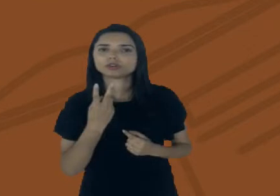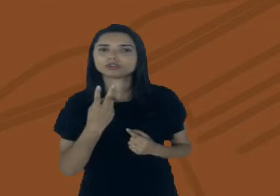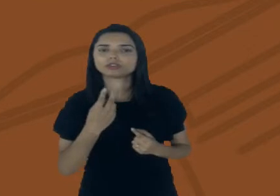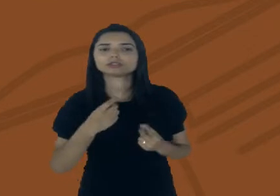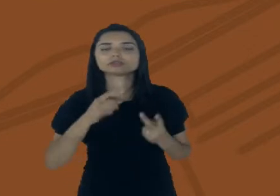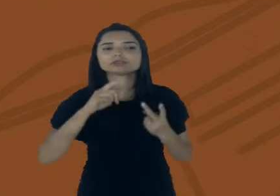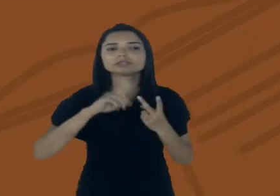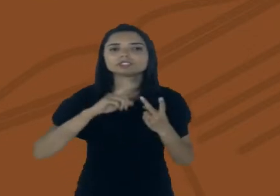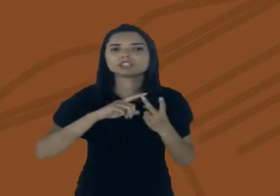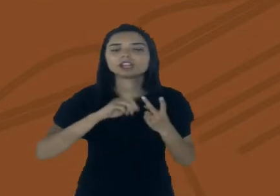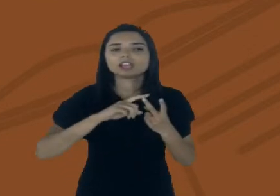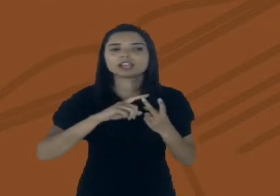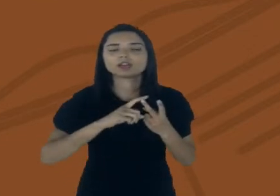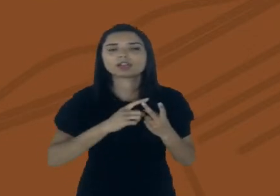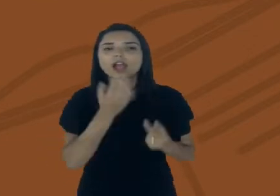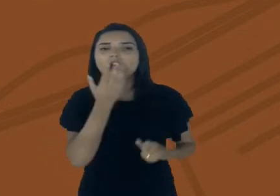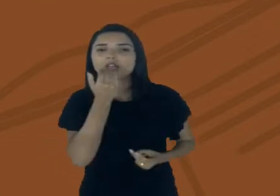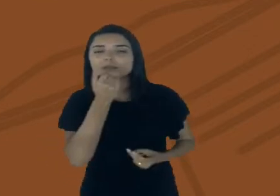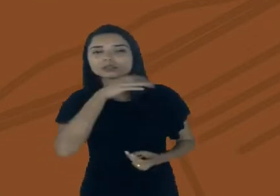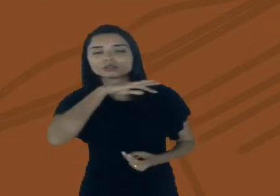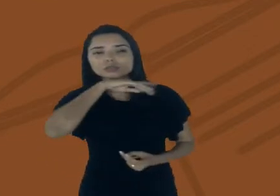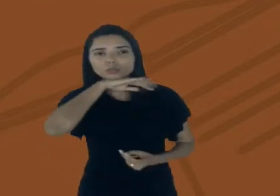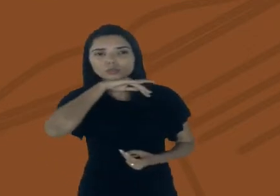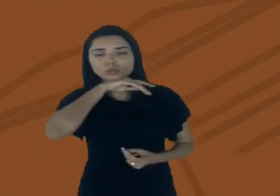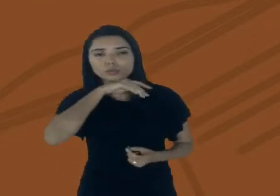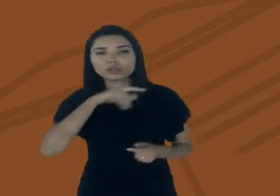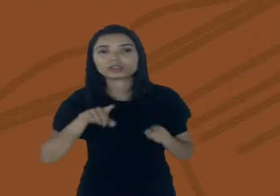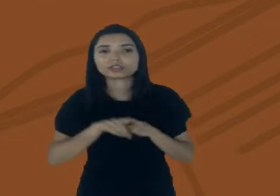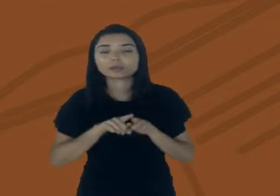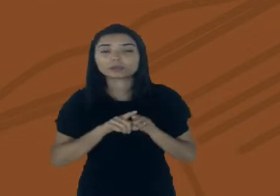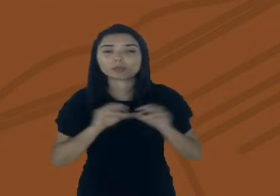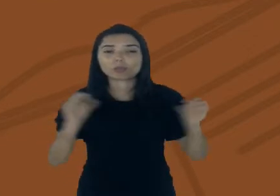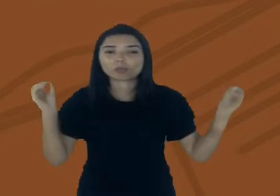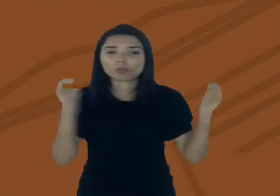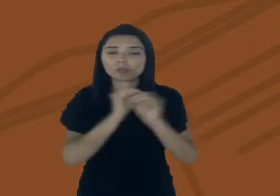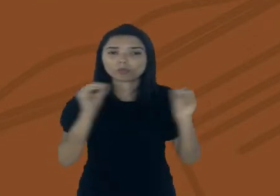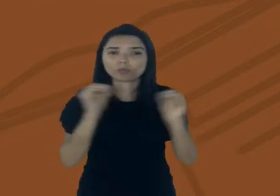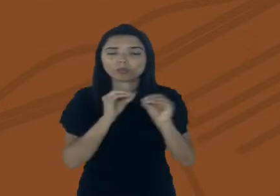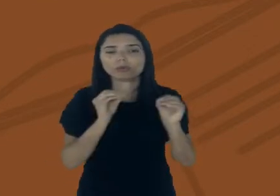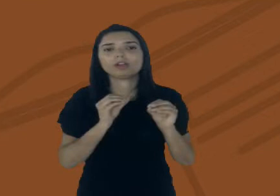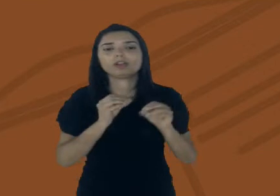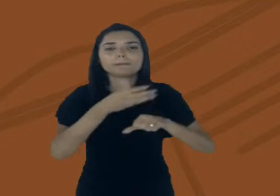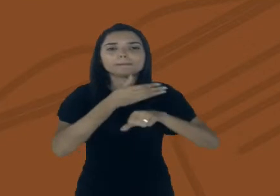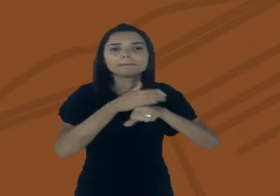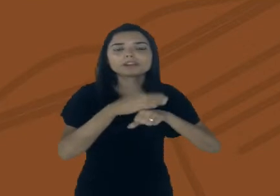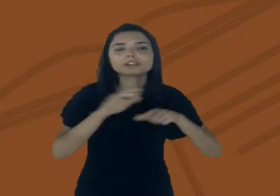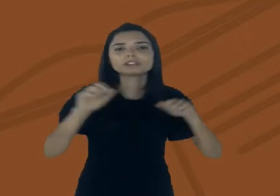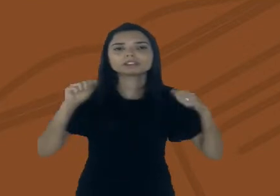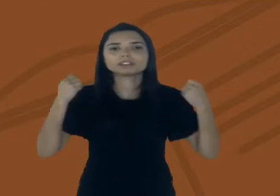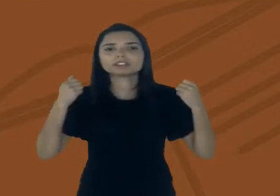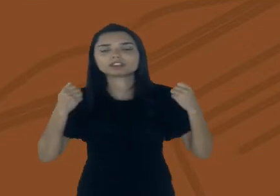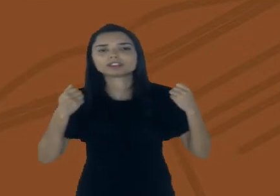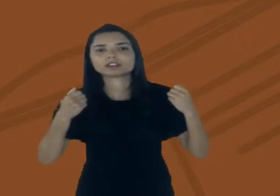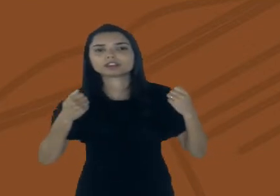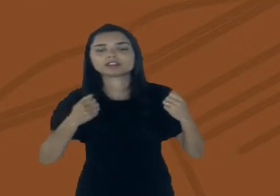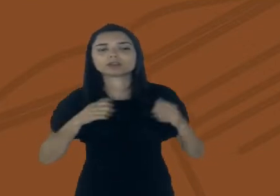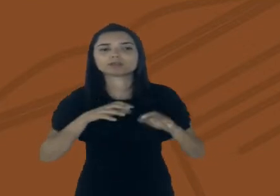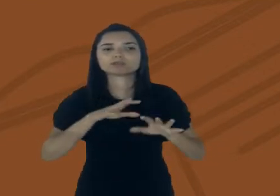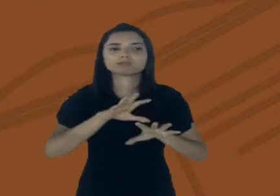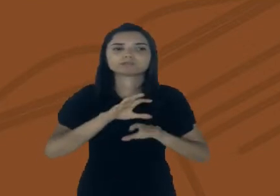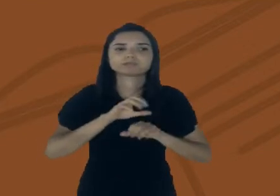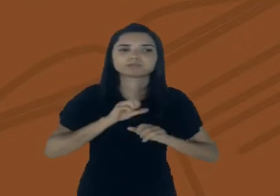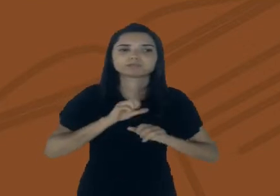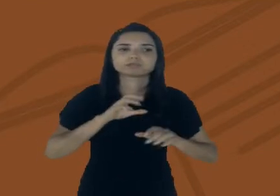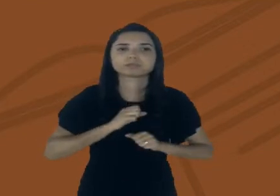causadores são os hábitos alimentares e nenhuma prática de exercício físico, porque vai gerar um acúmulo de gordura, vai gerar um acúmulo